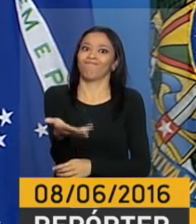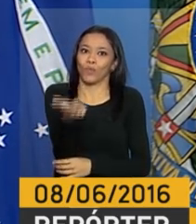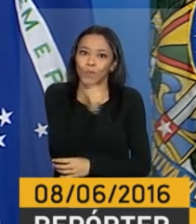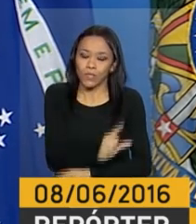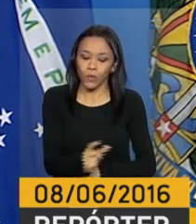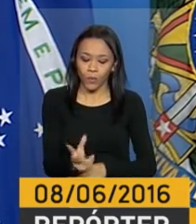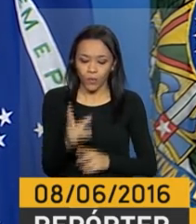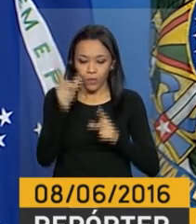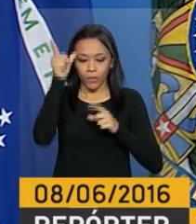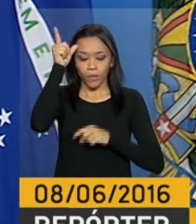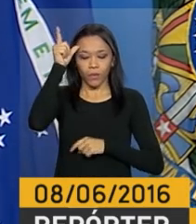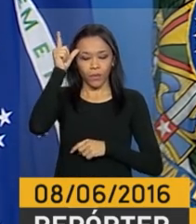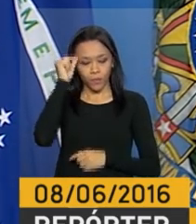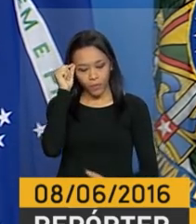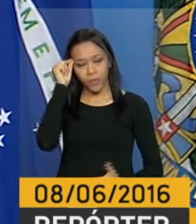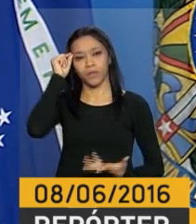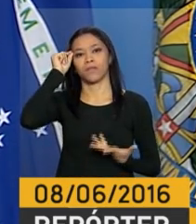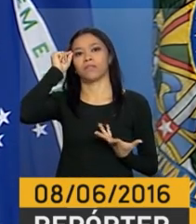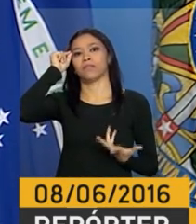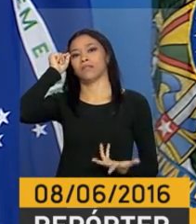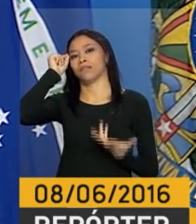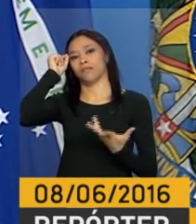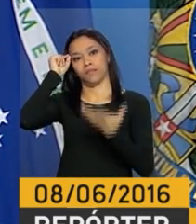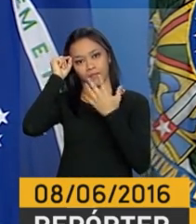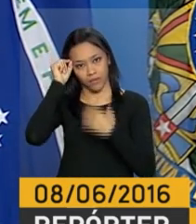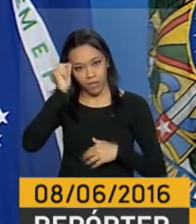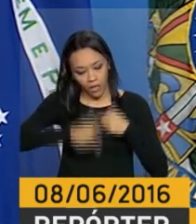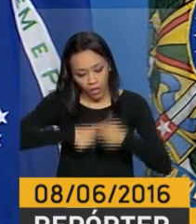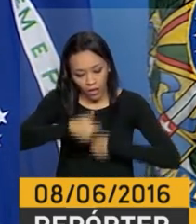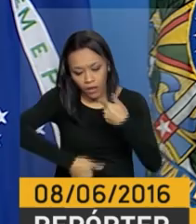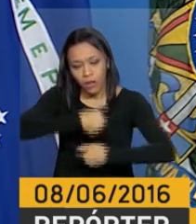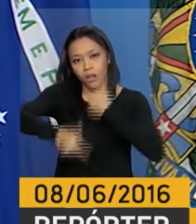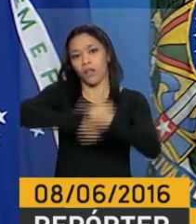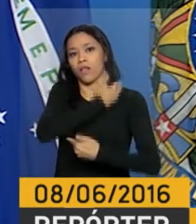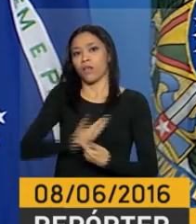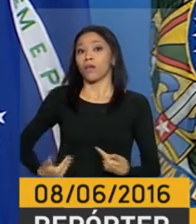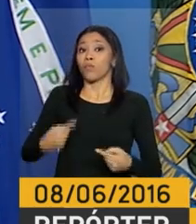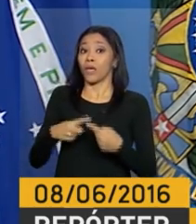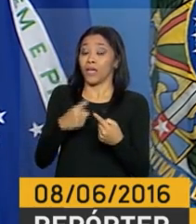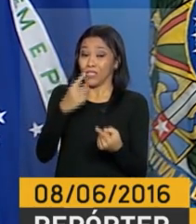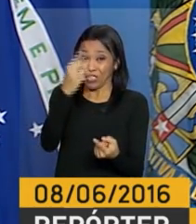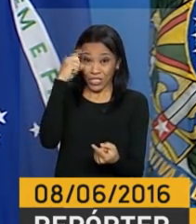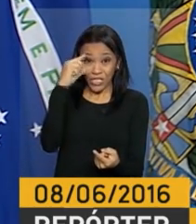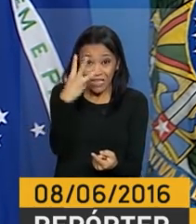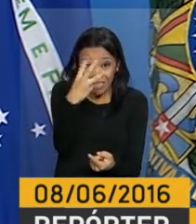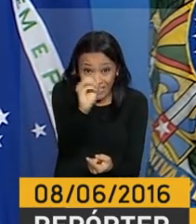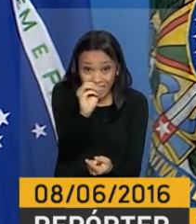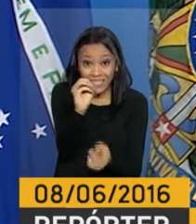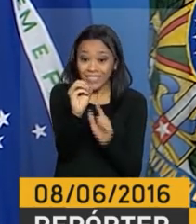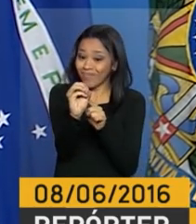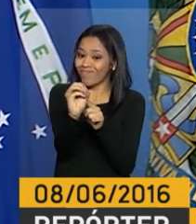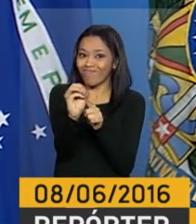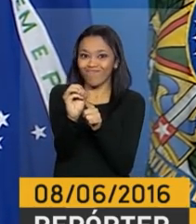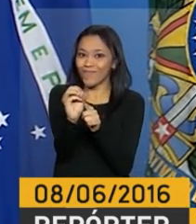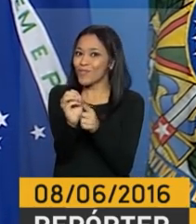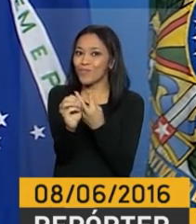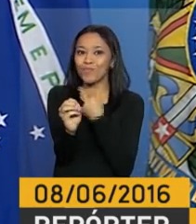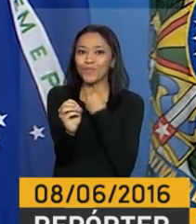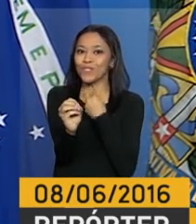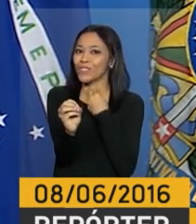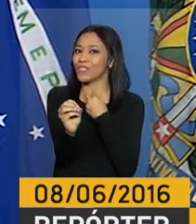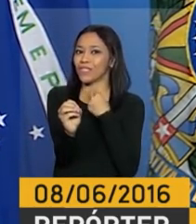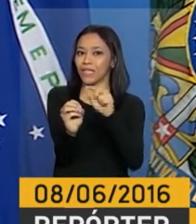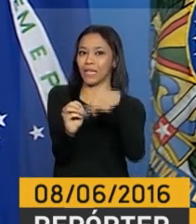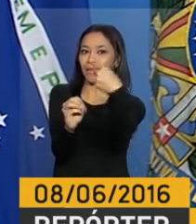deu a possibilidade de respirar no governo já que a partir do dia 30 eu não poderia praticar nenhum ato